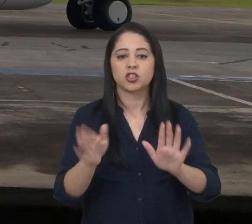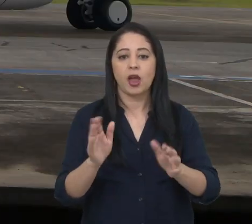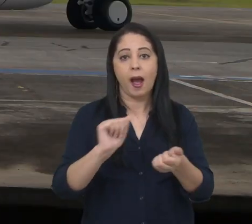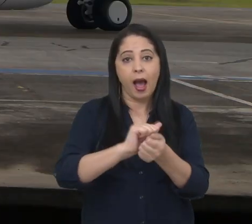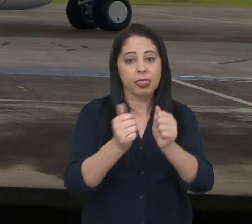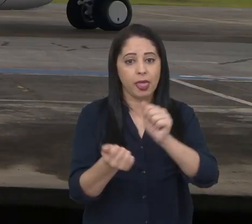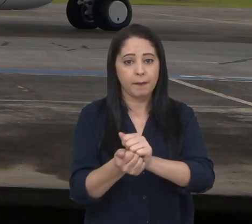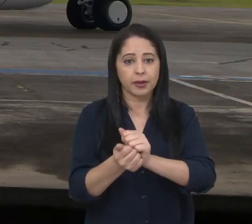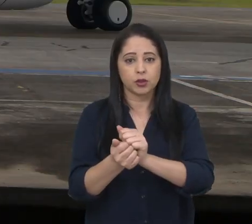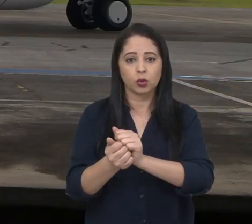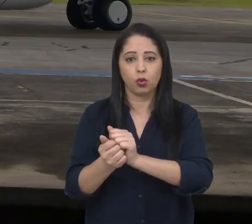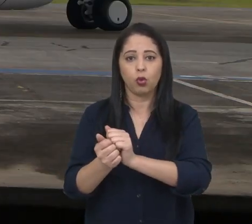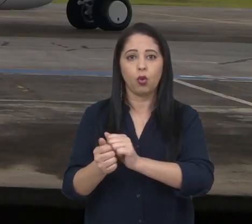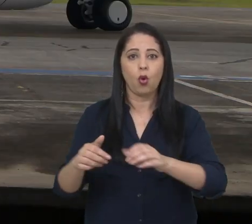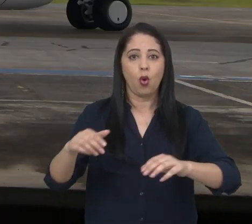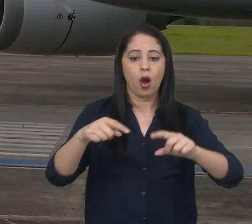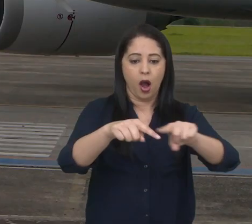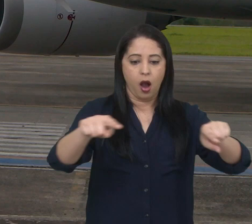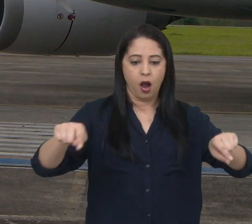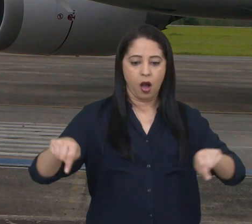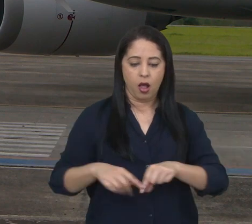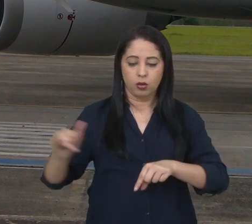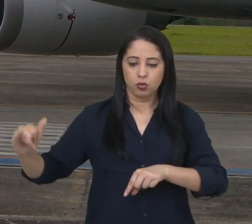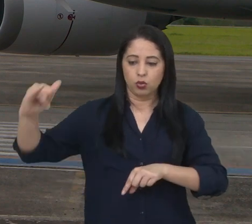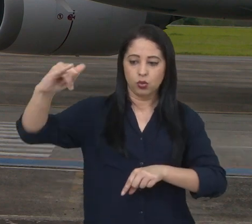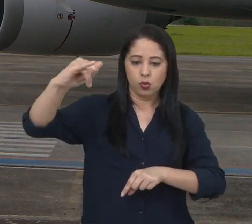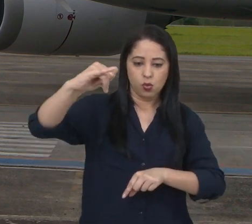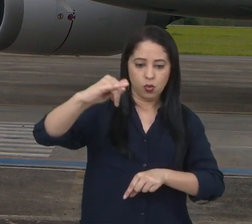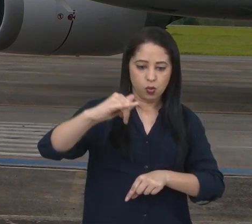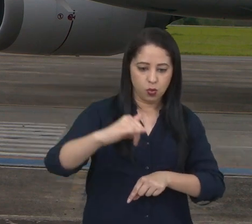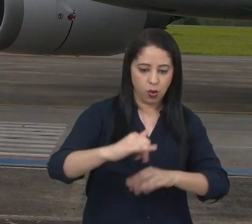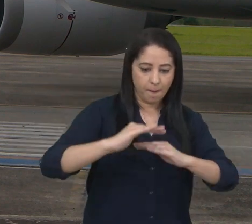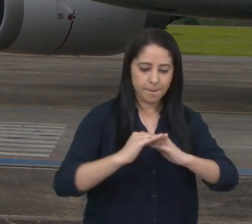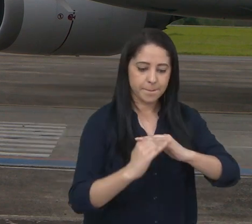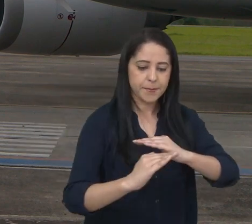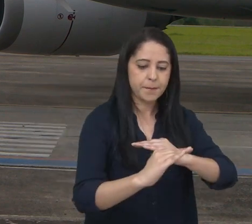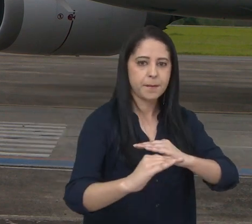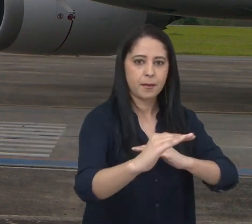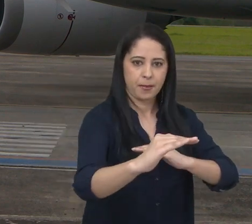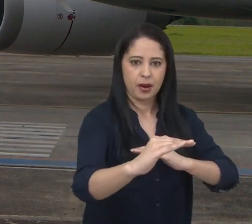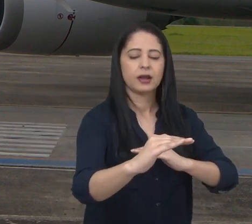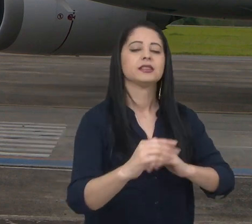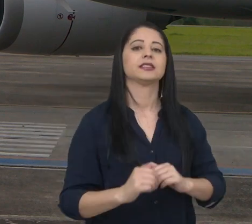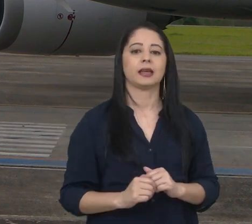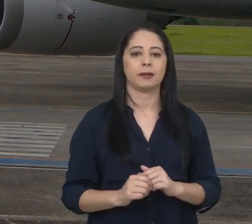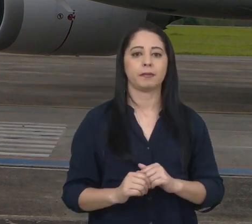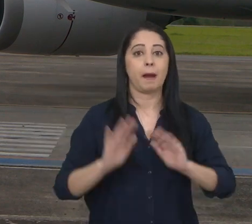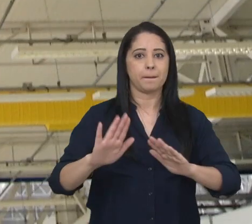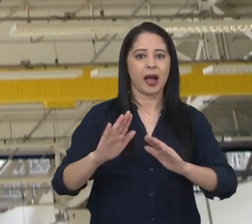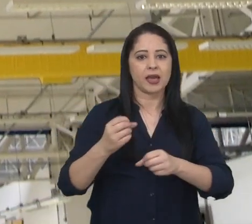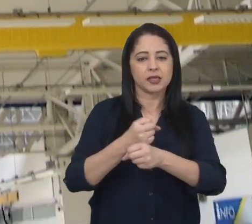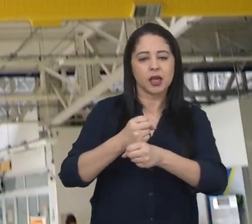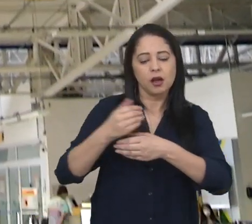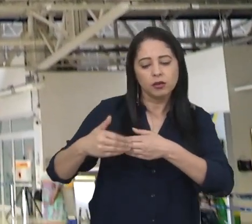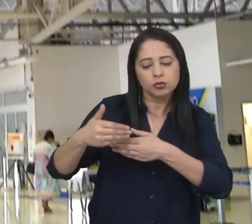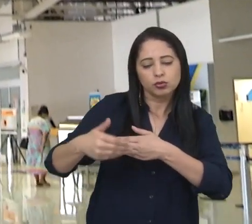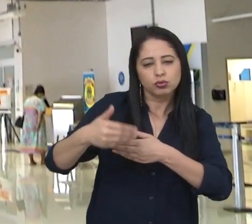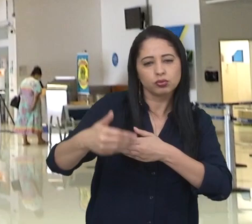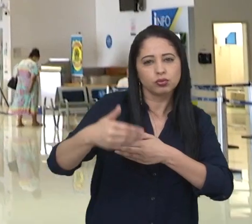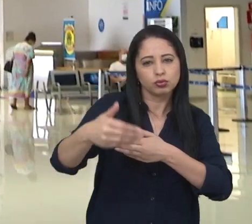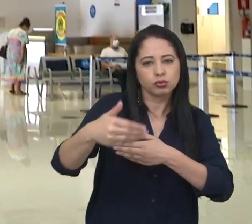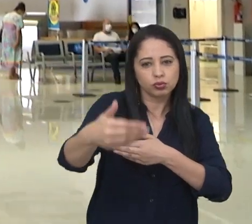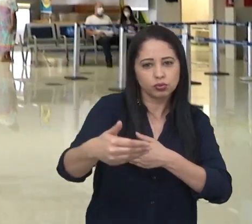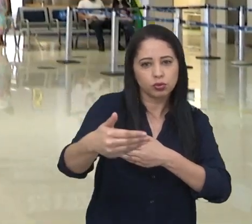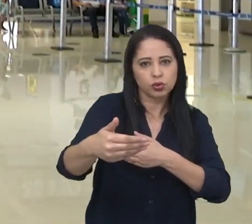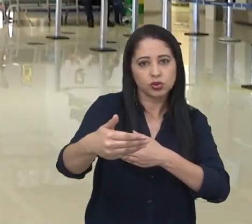melhorias pontuais para a adequação da pista, que neste primeiro momento vai receber exclusivamente voos de carga. Ao longo dos anos,